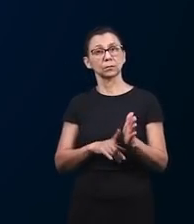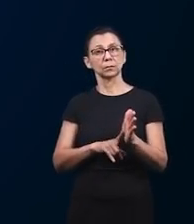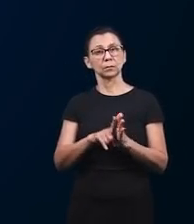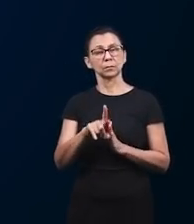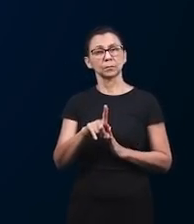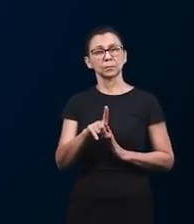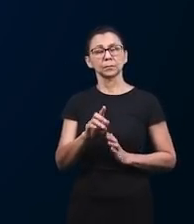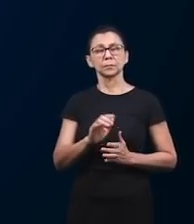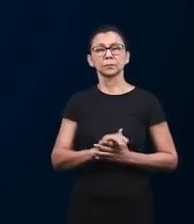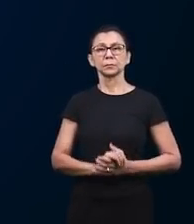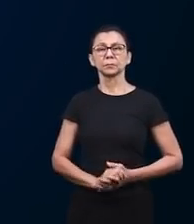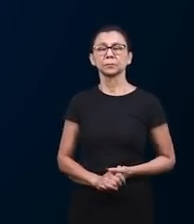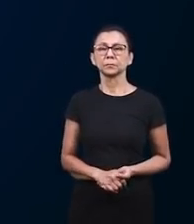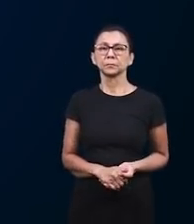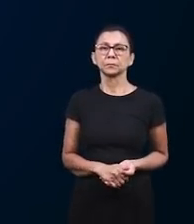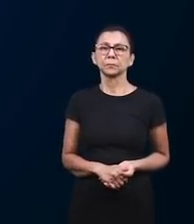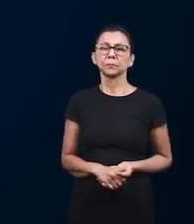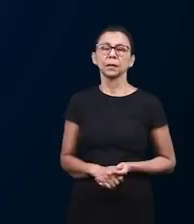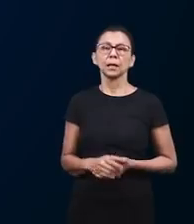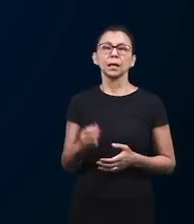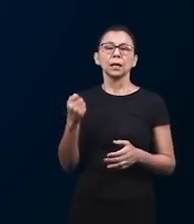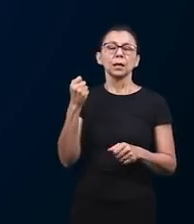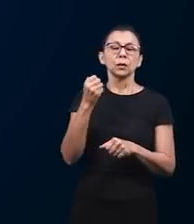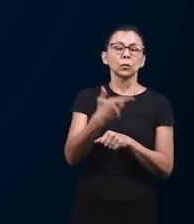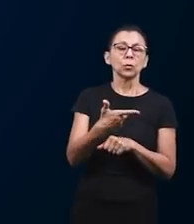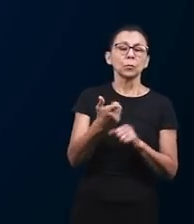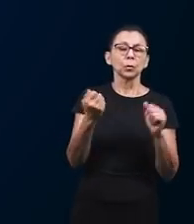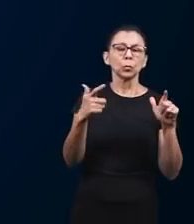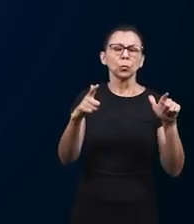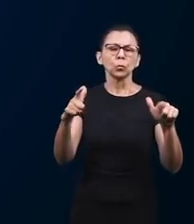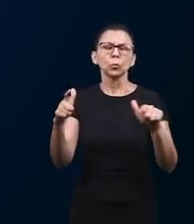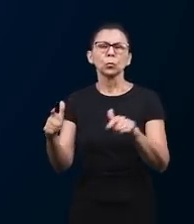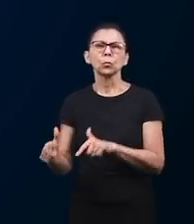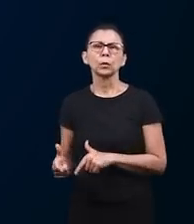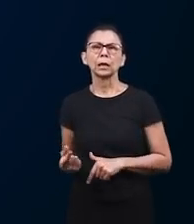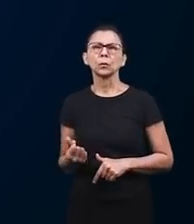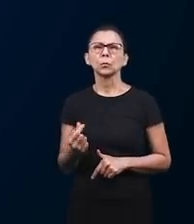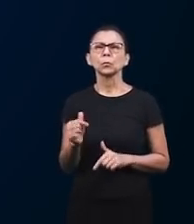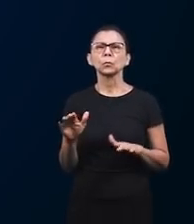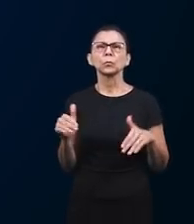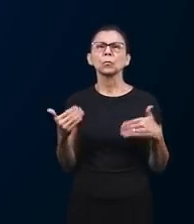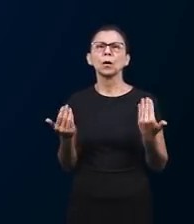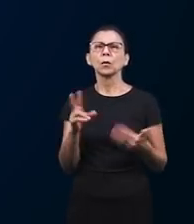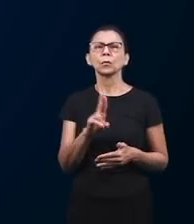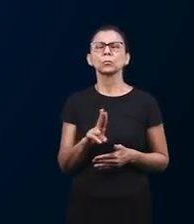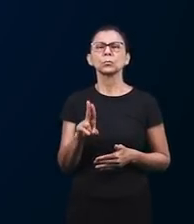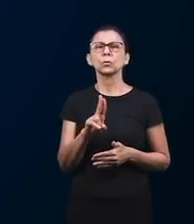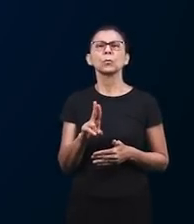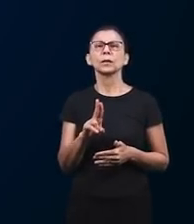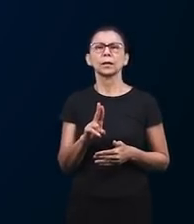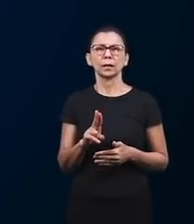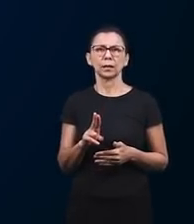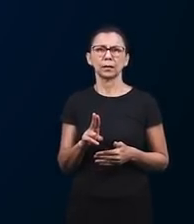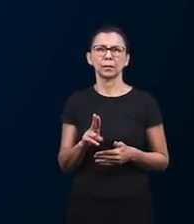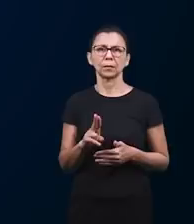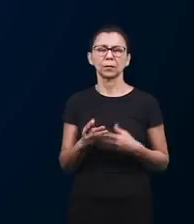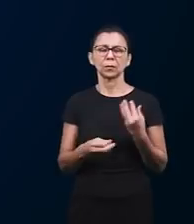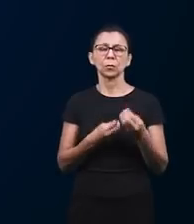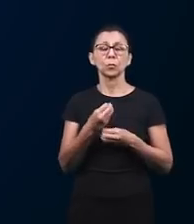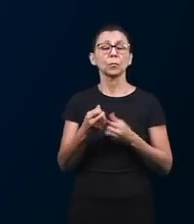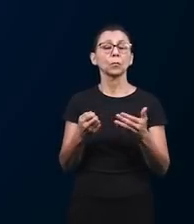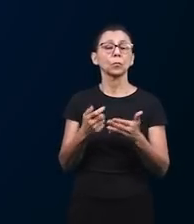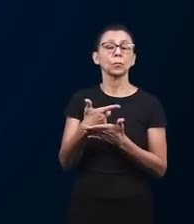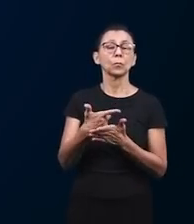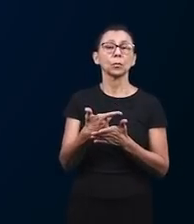A pergunta de letra D diz assim: comprou o campo com qual recurso, né? Qual recurso que aquele homem usou?